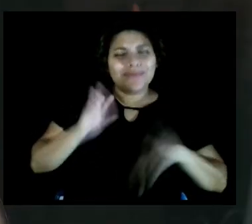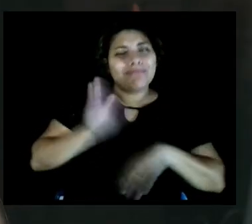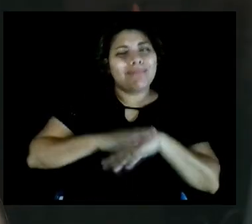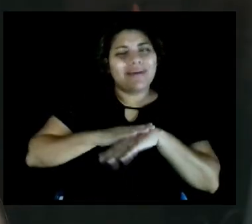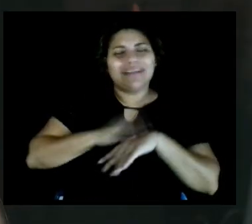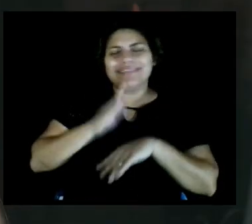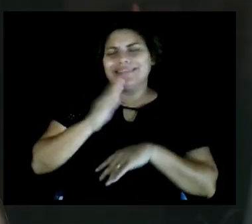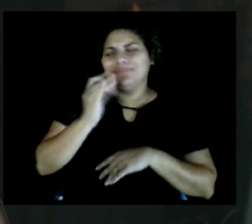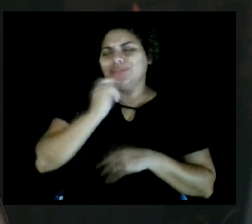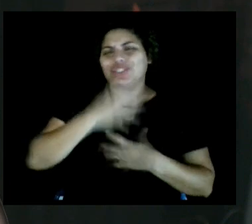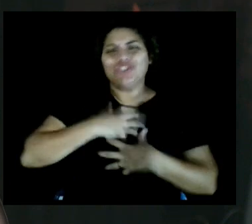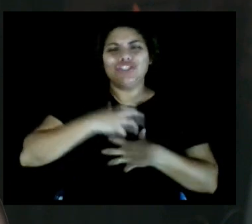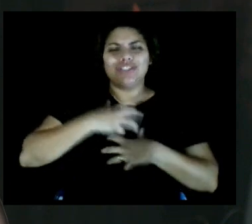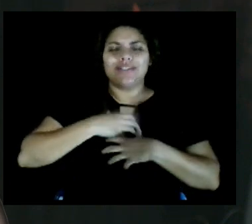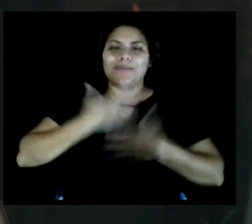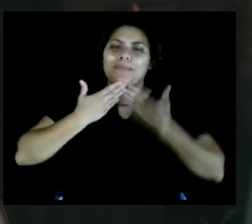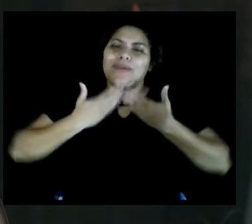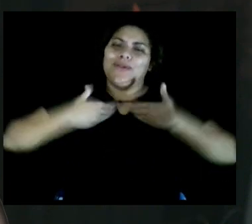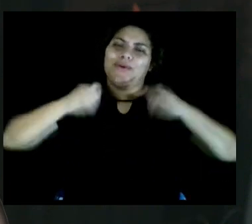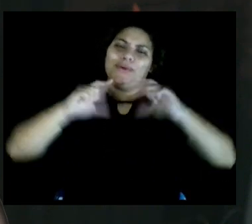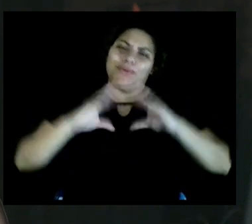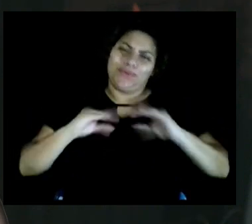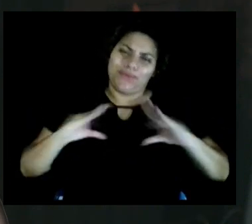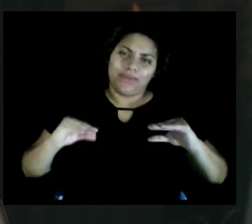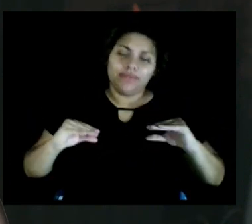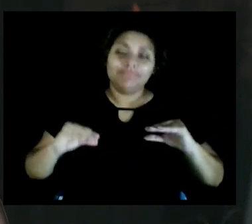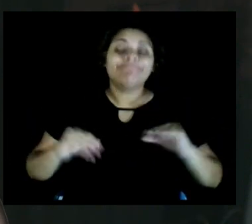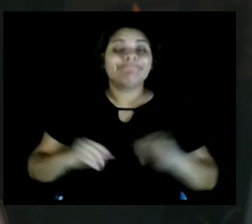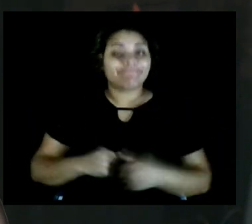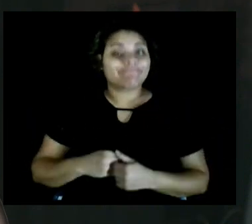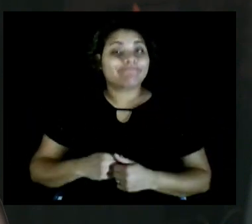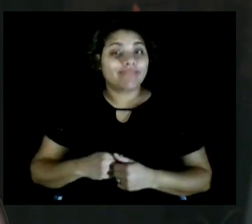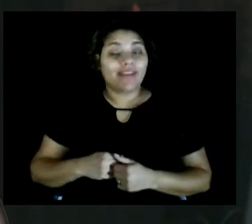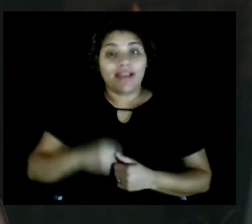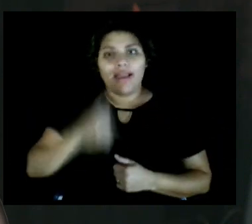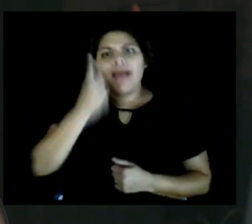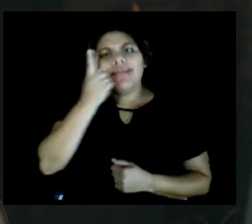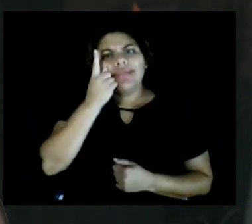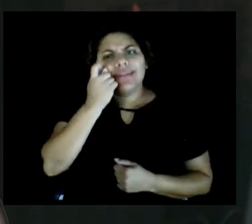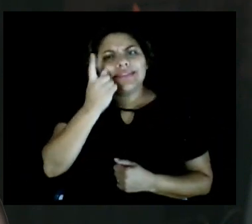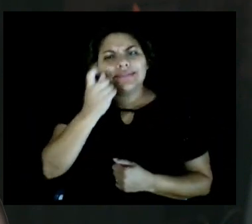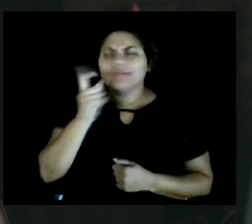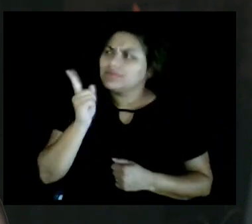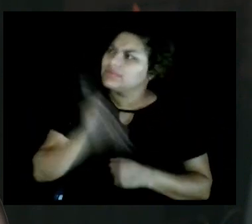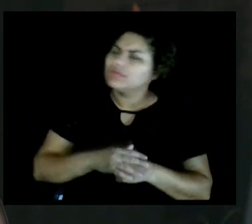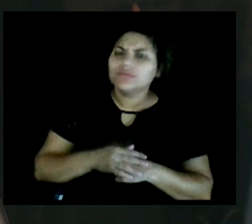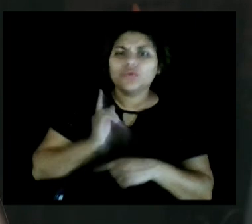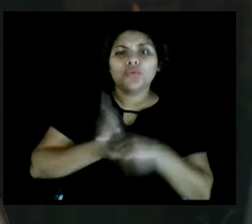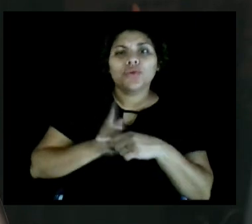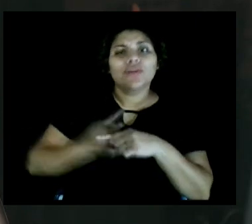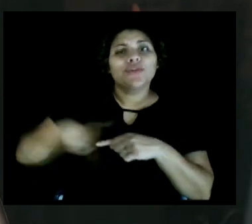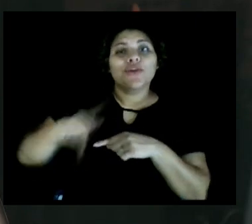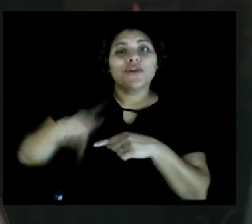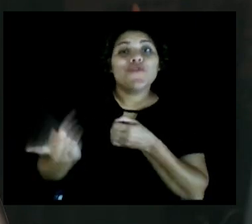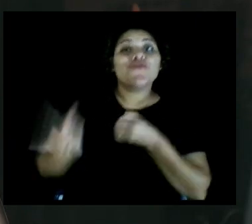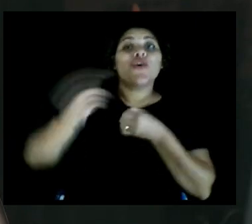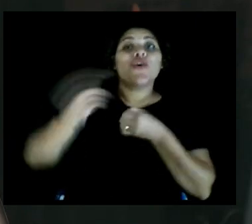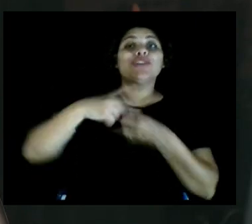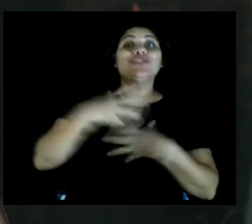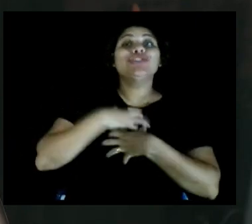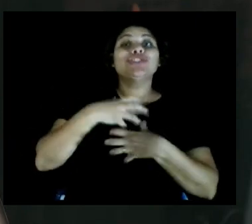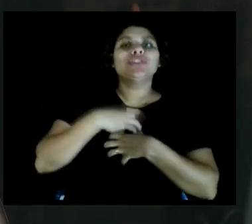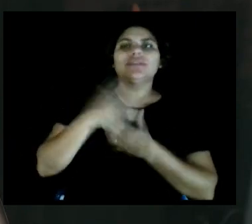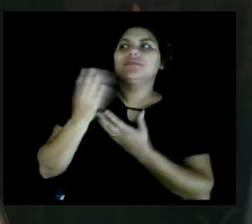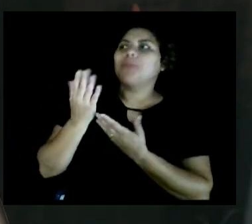interessante, a gente tem notado uma retomada de tendências do passado pelos jovens, né?